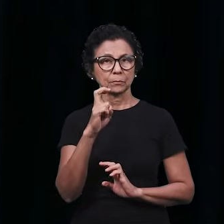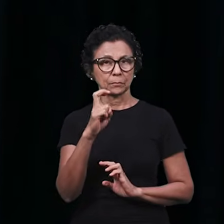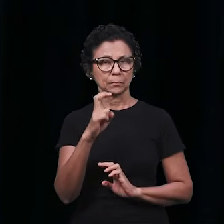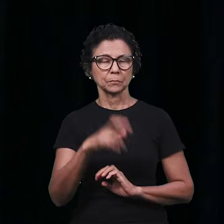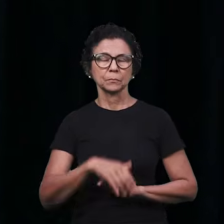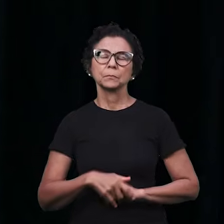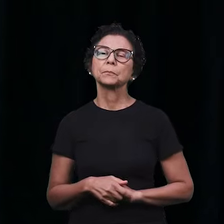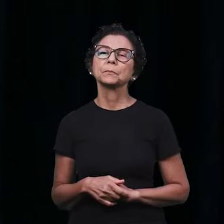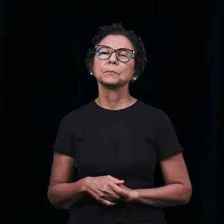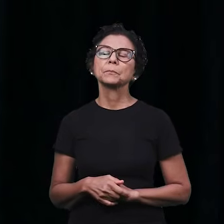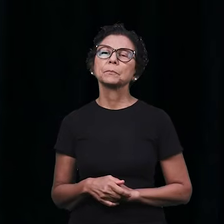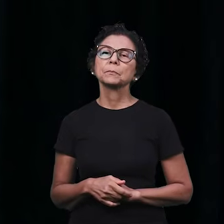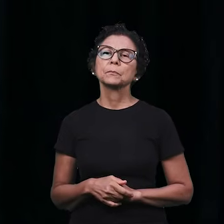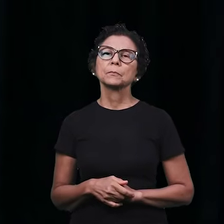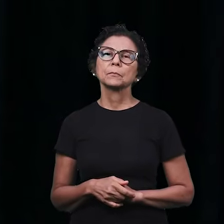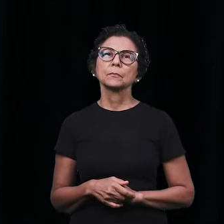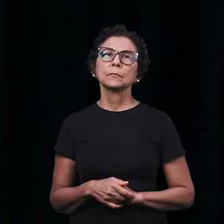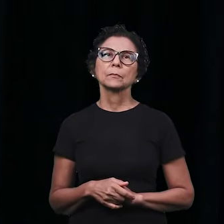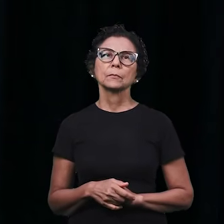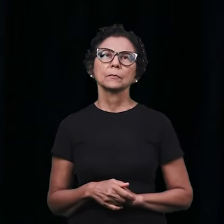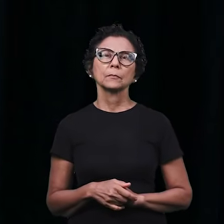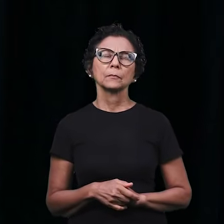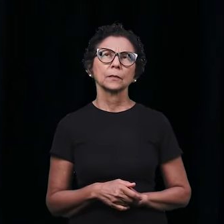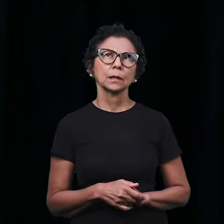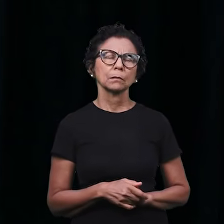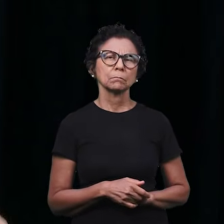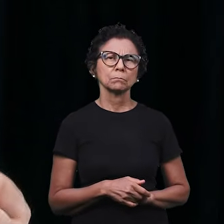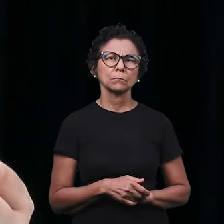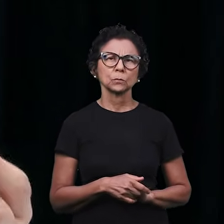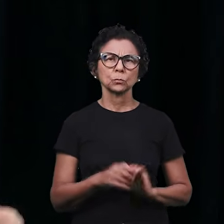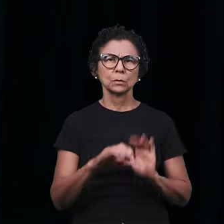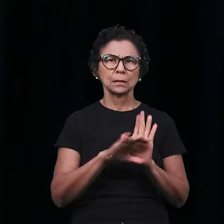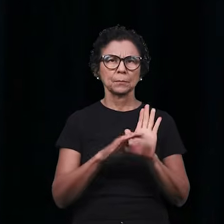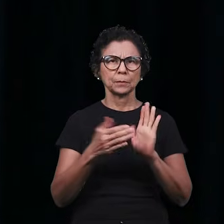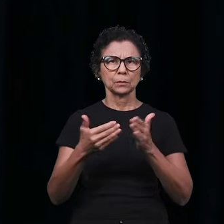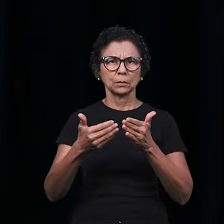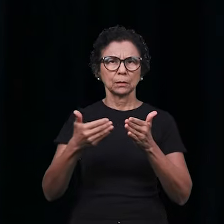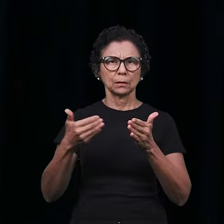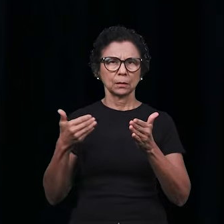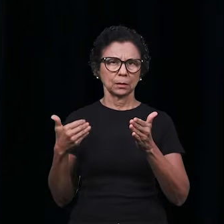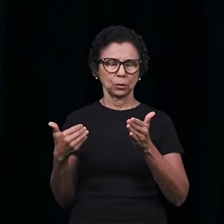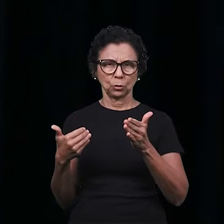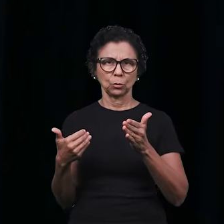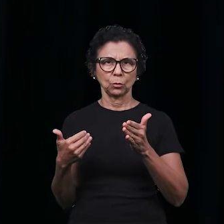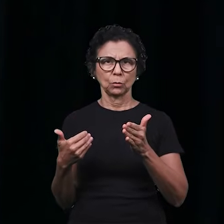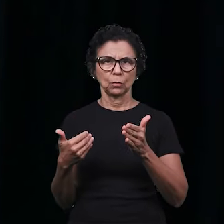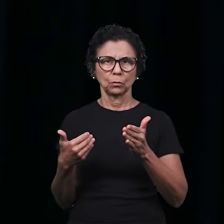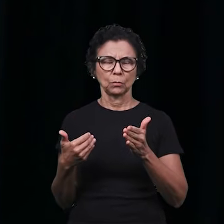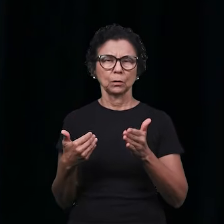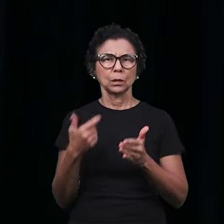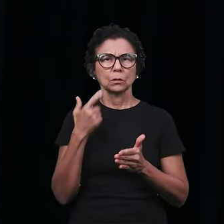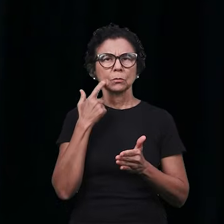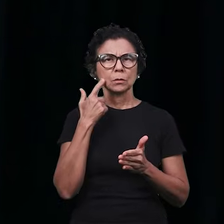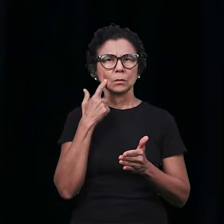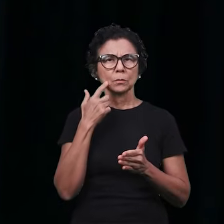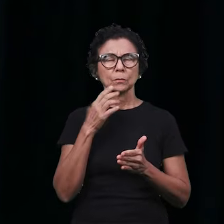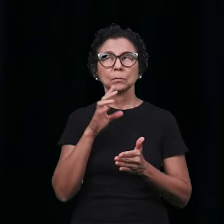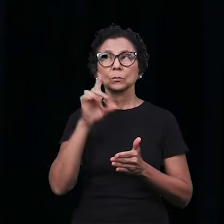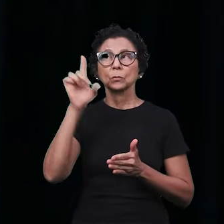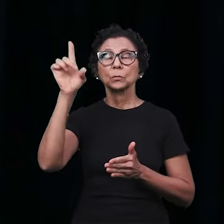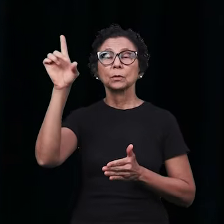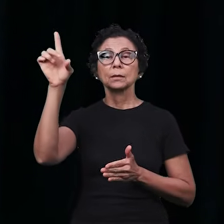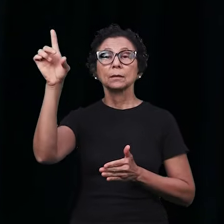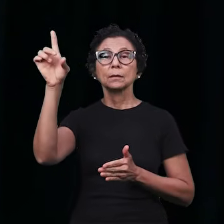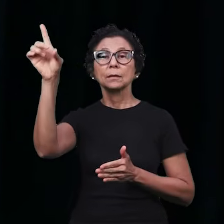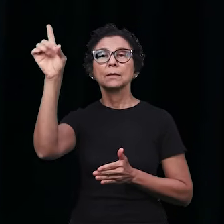percebendo, do caminho que nós percorremos até aqui, como que Deus, ele deseja um povo separado, pastor Diniz.